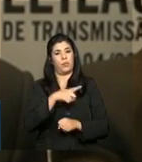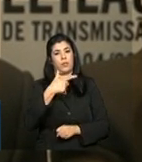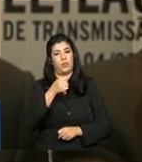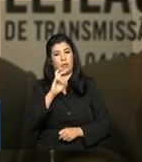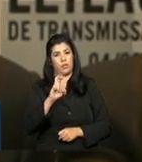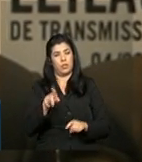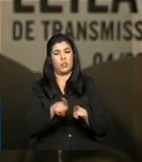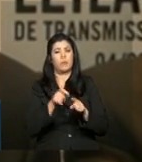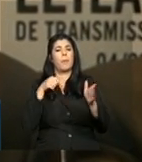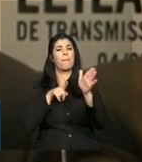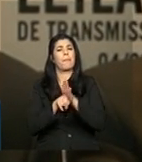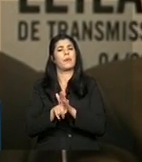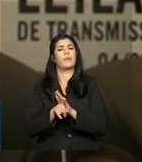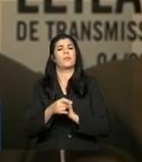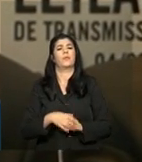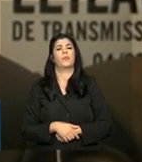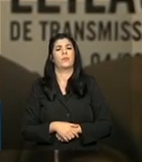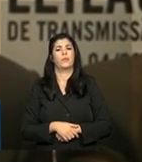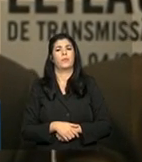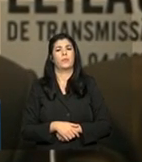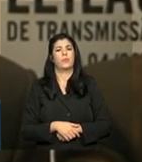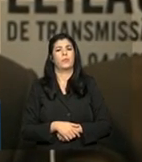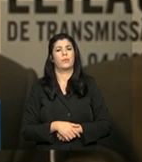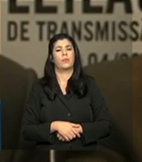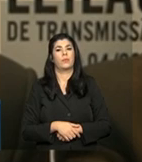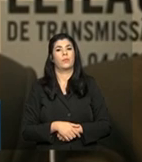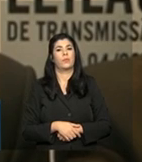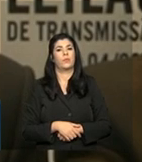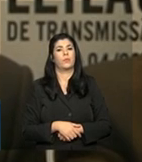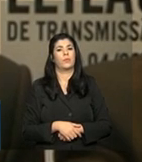E outra pergunta que eu tenho também é sobre